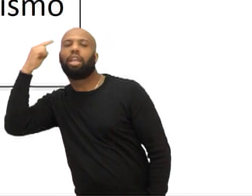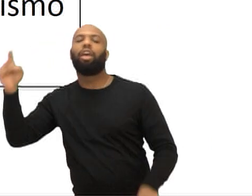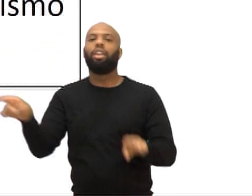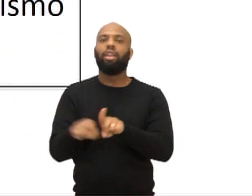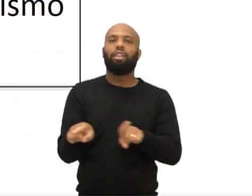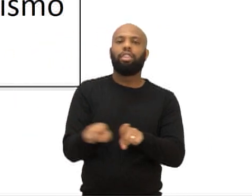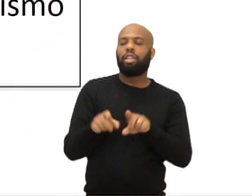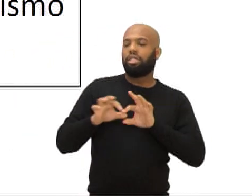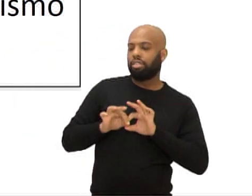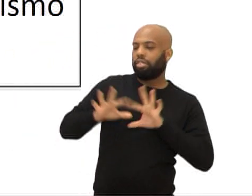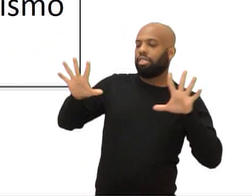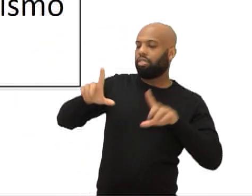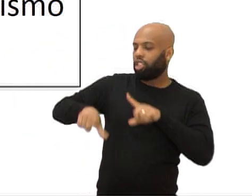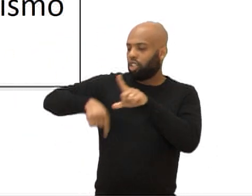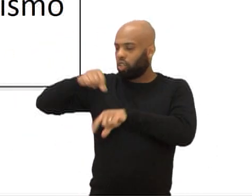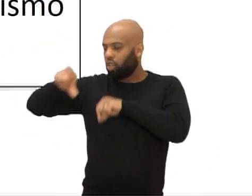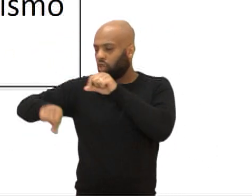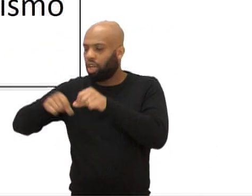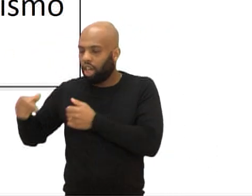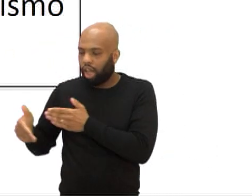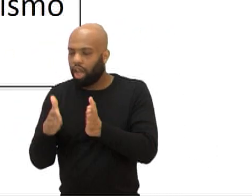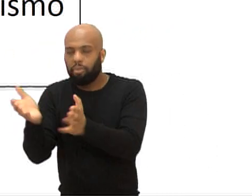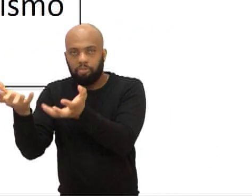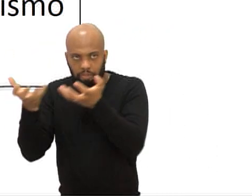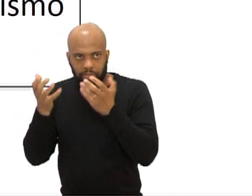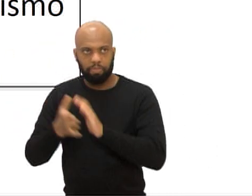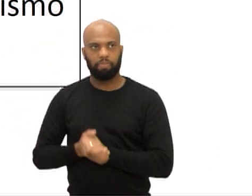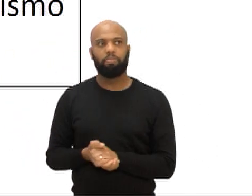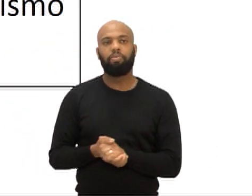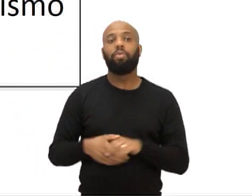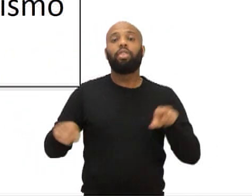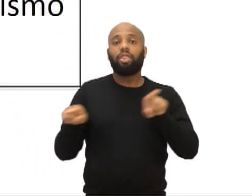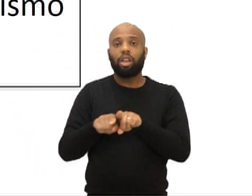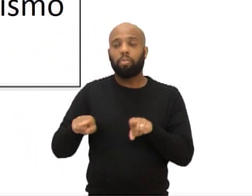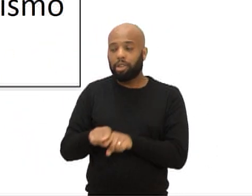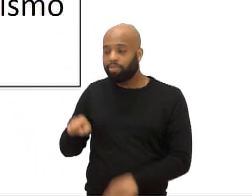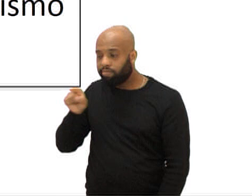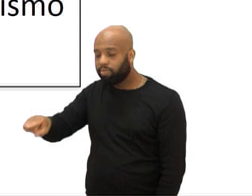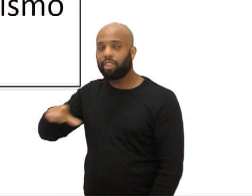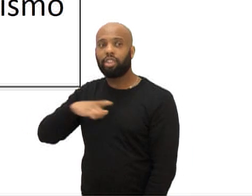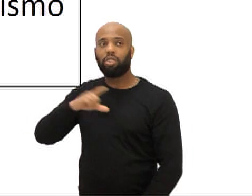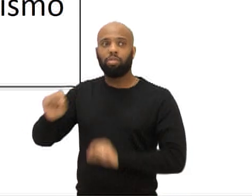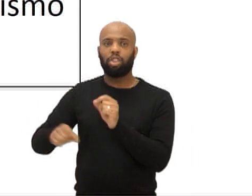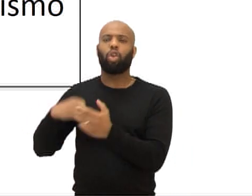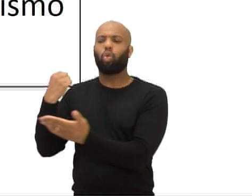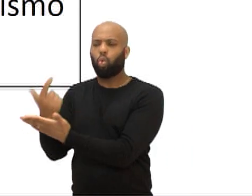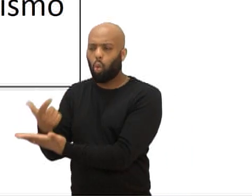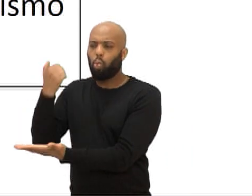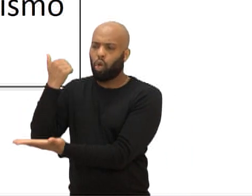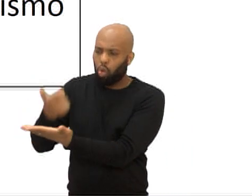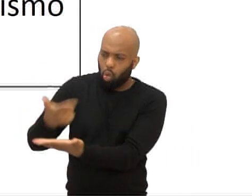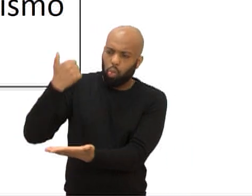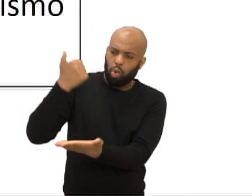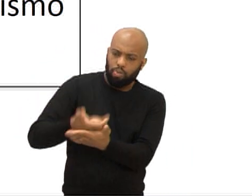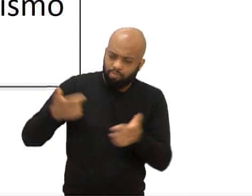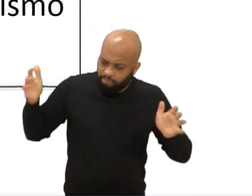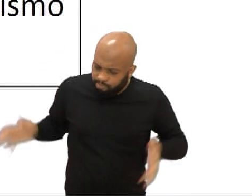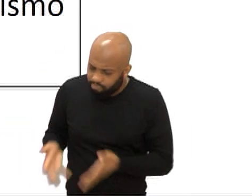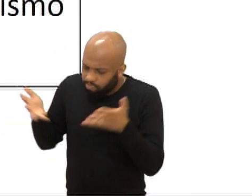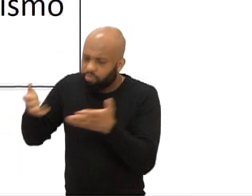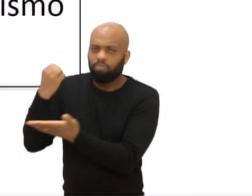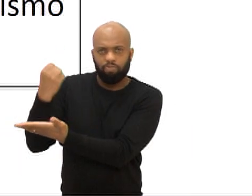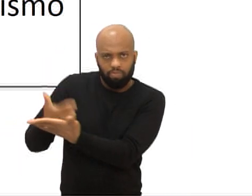a liberdade de escolher os seus caminhos. Nós vamos ter o consumismo, que é uma das